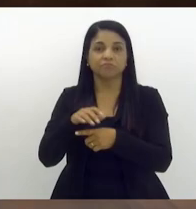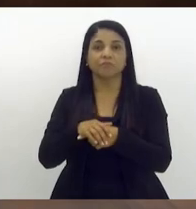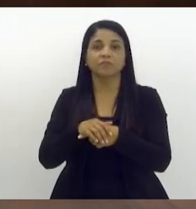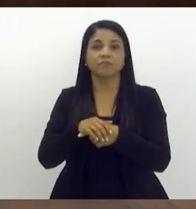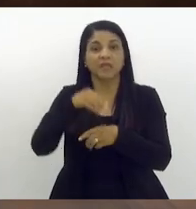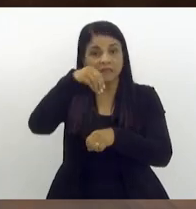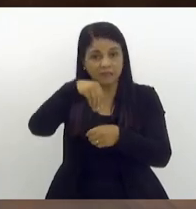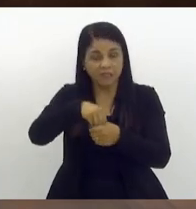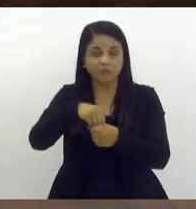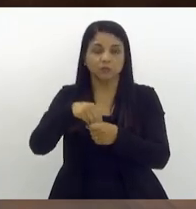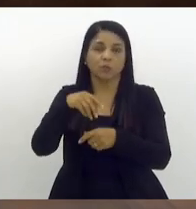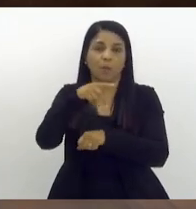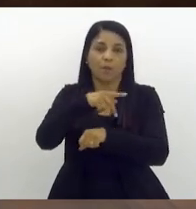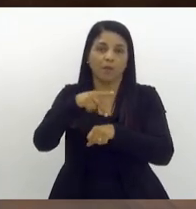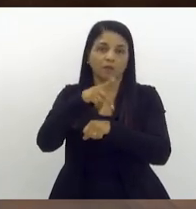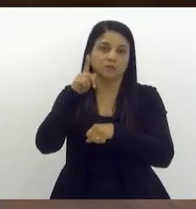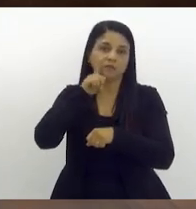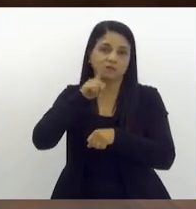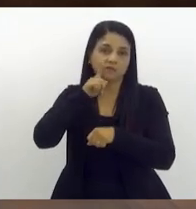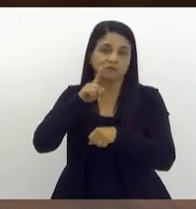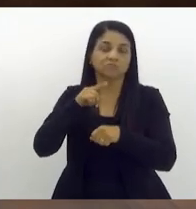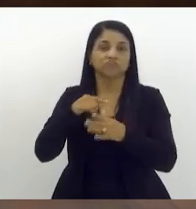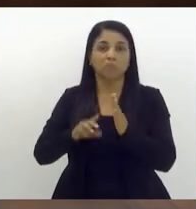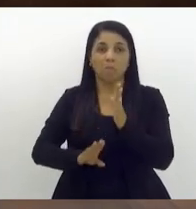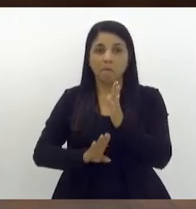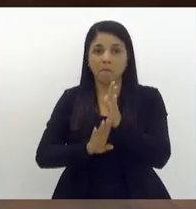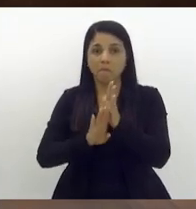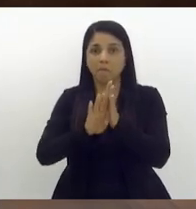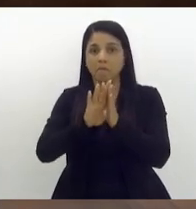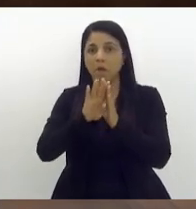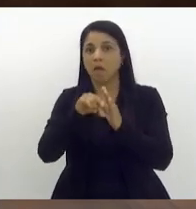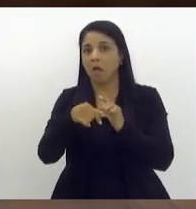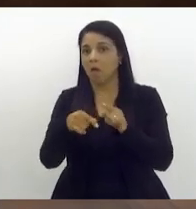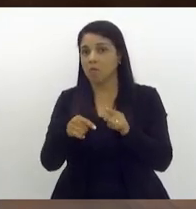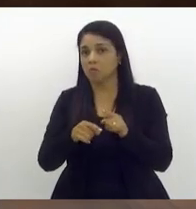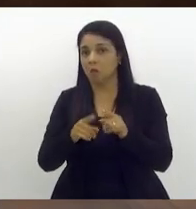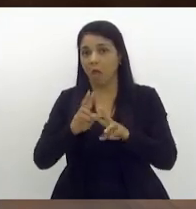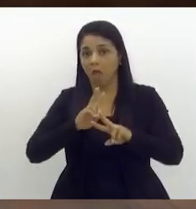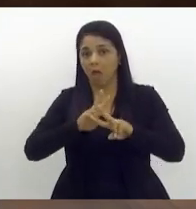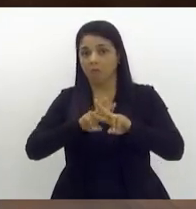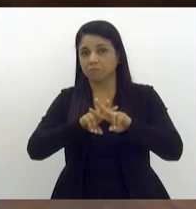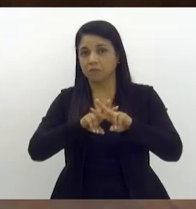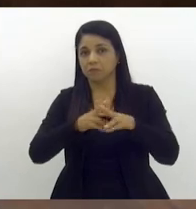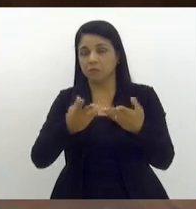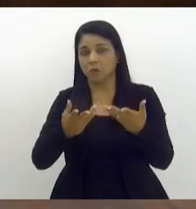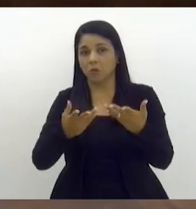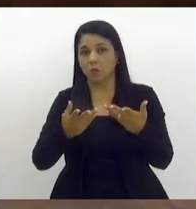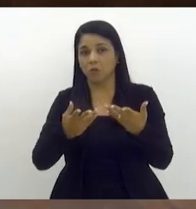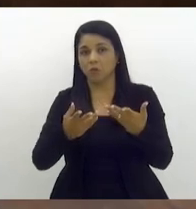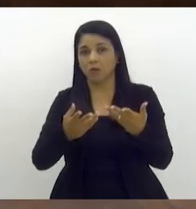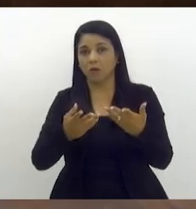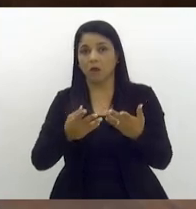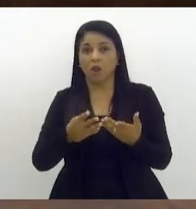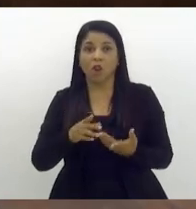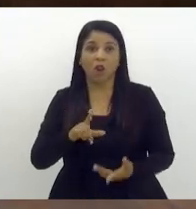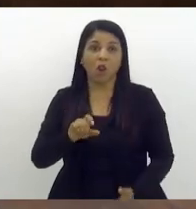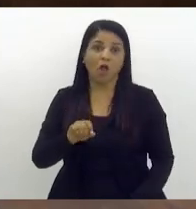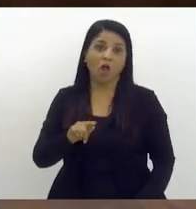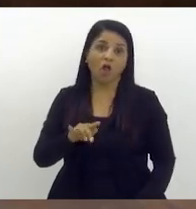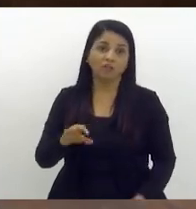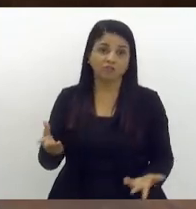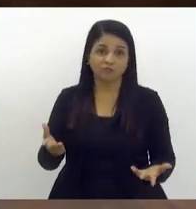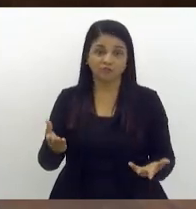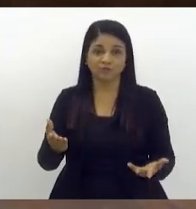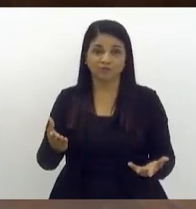de várias coisas aumentaram. E falou assim, não, teve coisas que melhoraram. A prisão, lógico, descriminalizou, mas em compensação